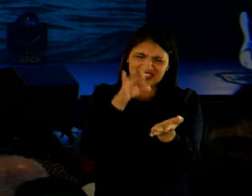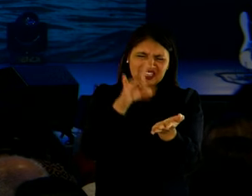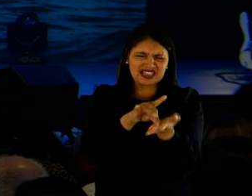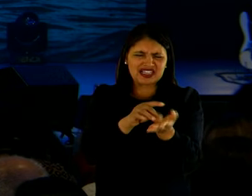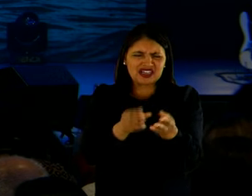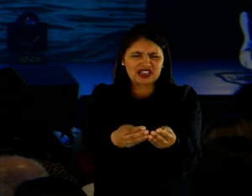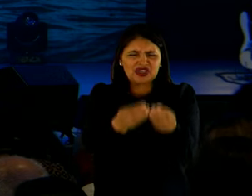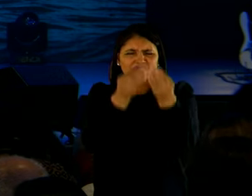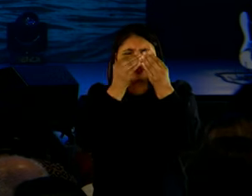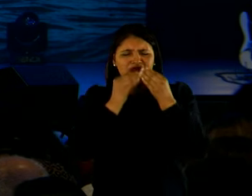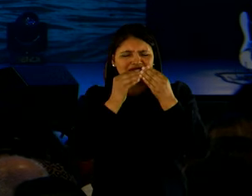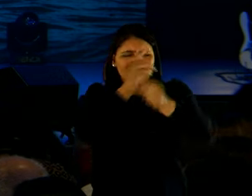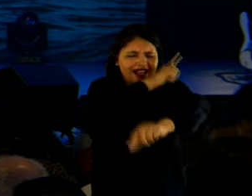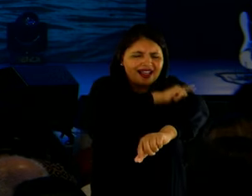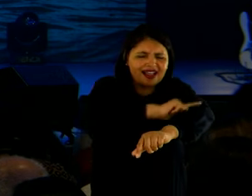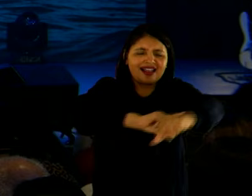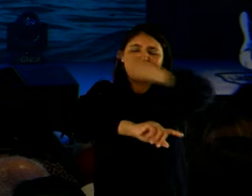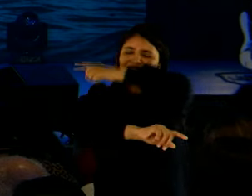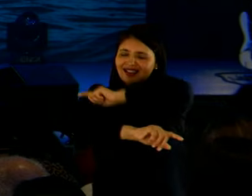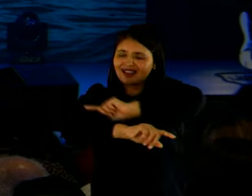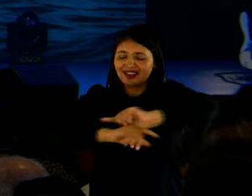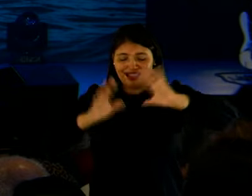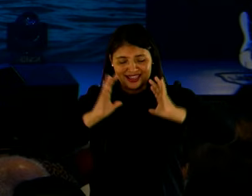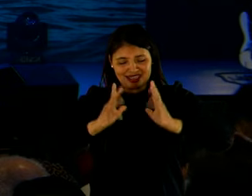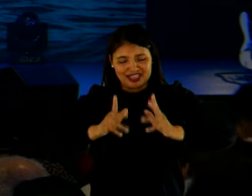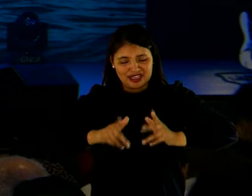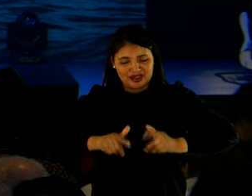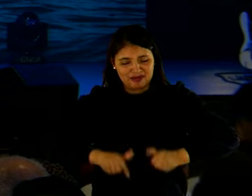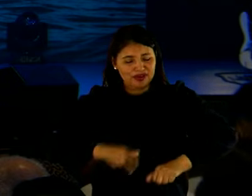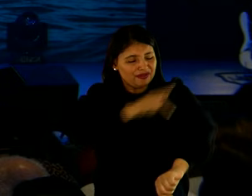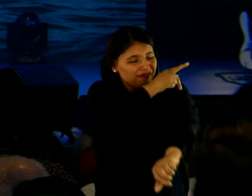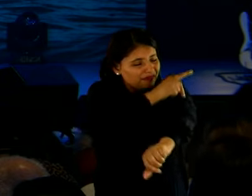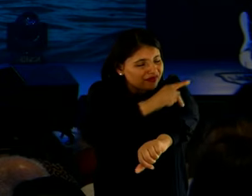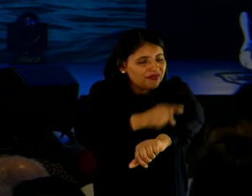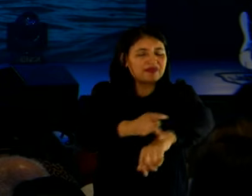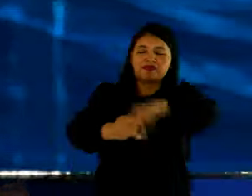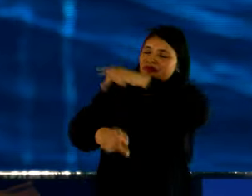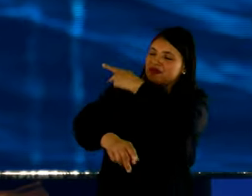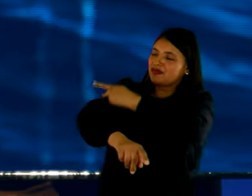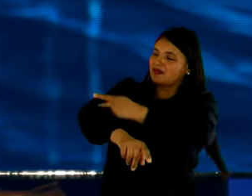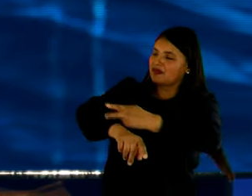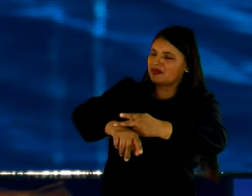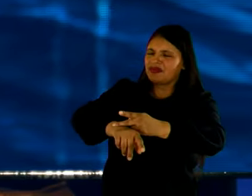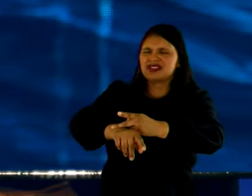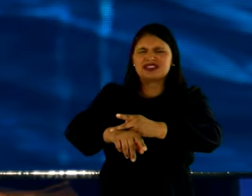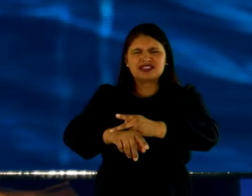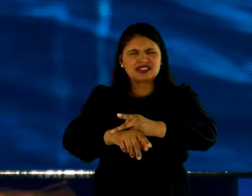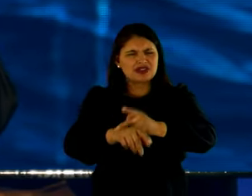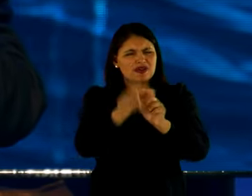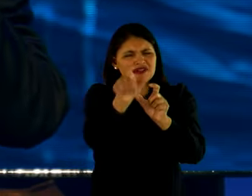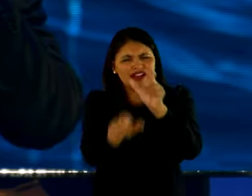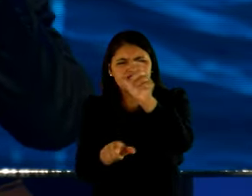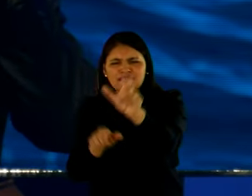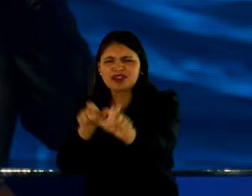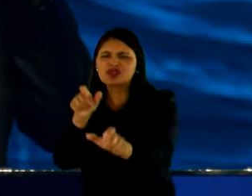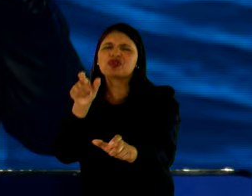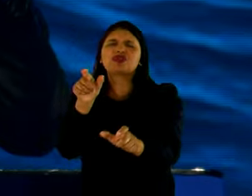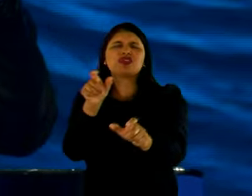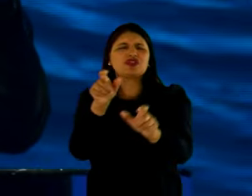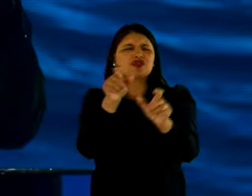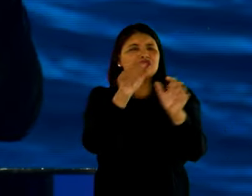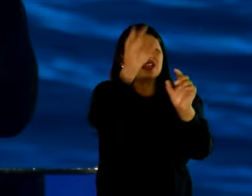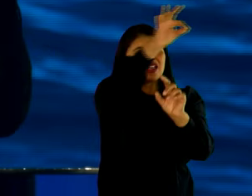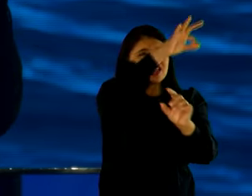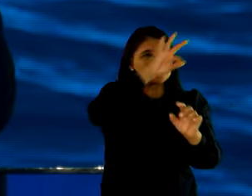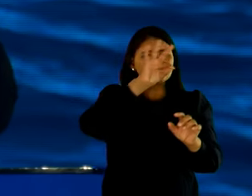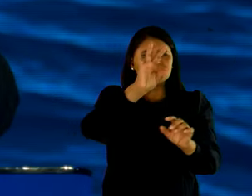limpa, é a tua palavra que purifica. Visita o coraçãozinhos dos nossos irmãos que estão